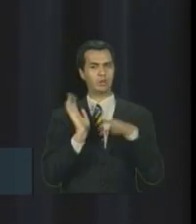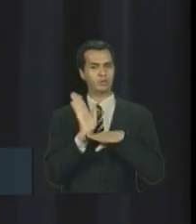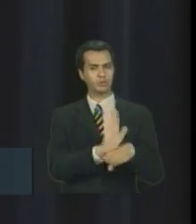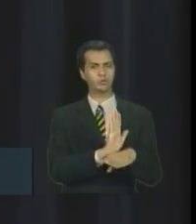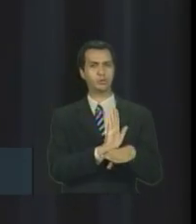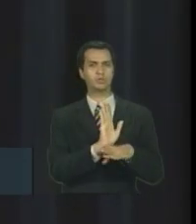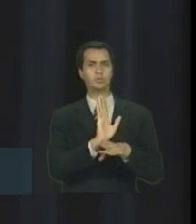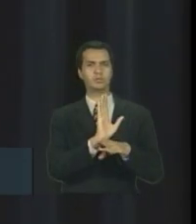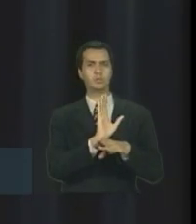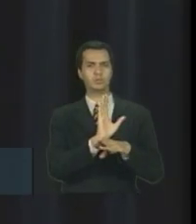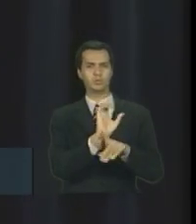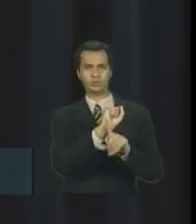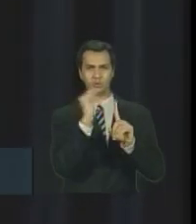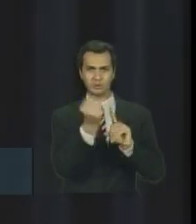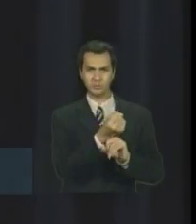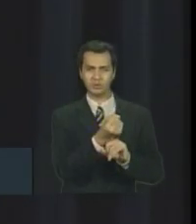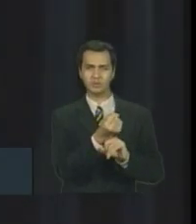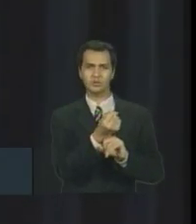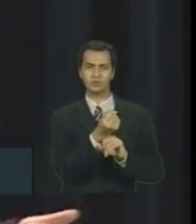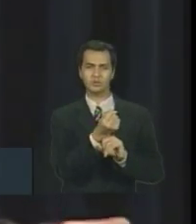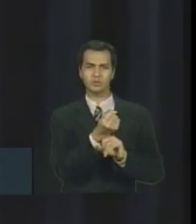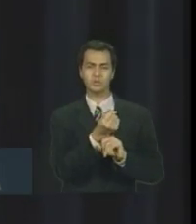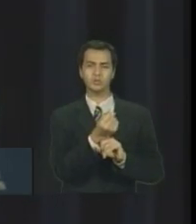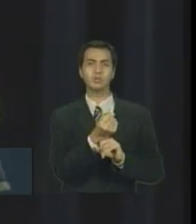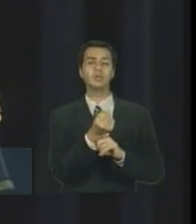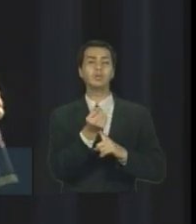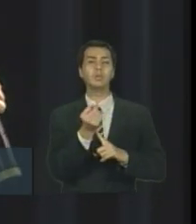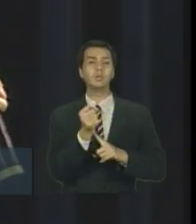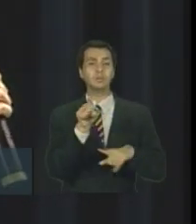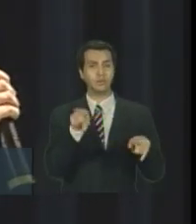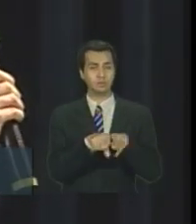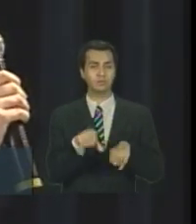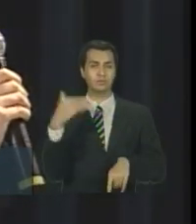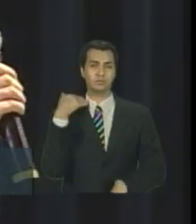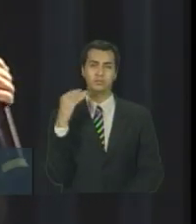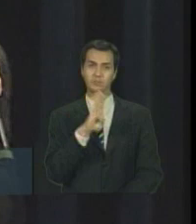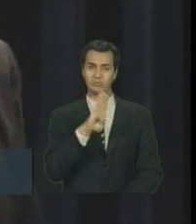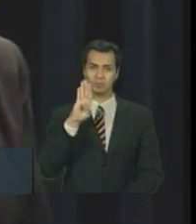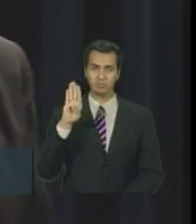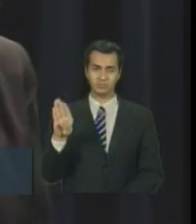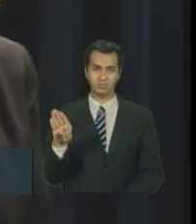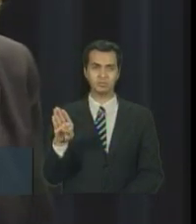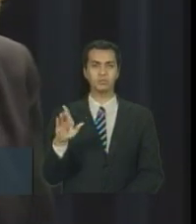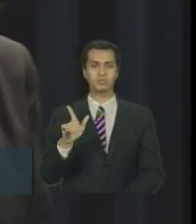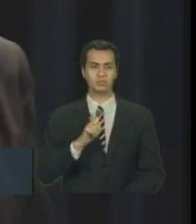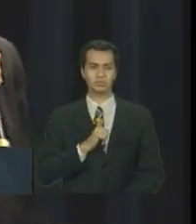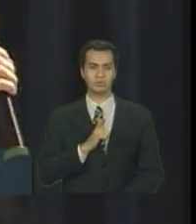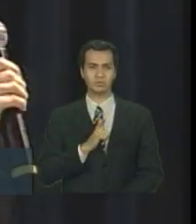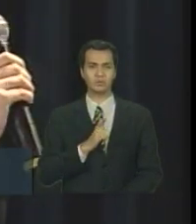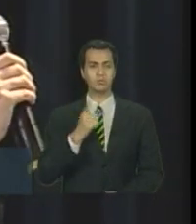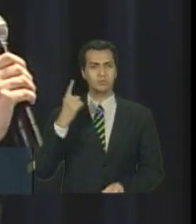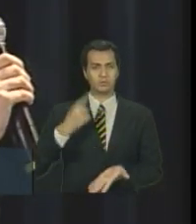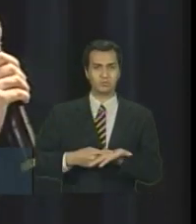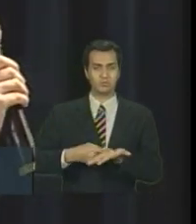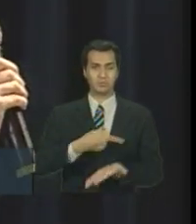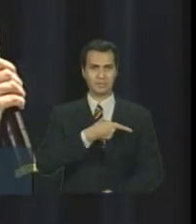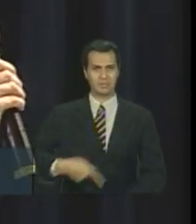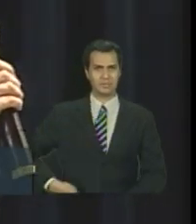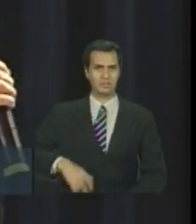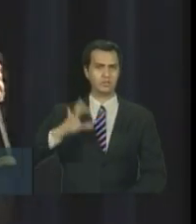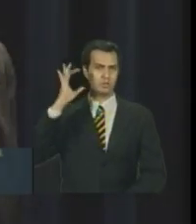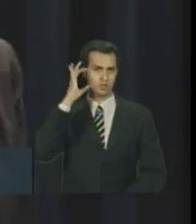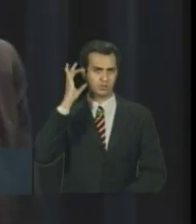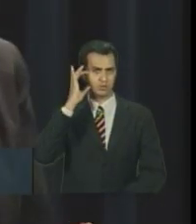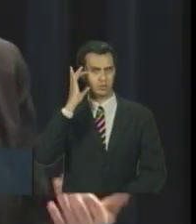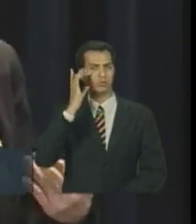tem, e orientado, inspirado pelo pronunciamento e o compromisso da presidenta Dilma